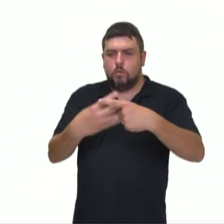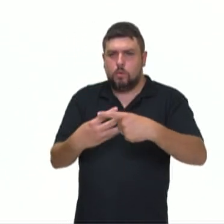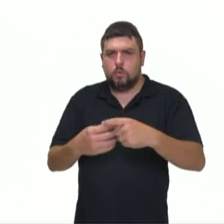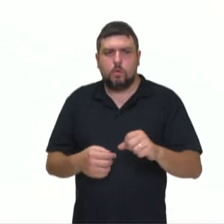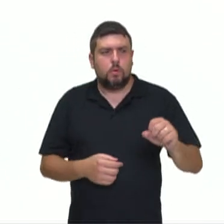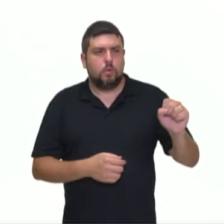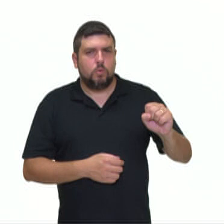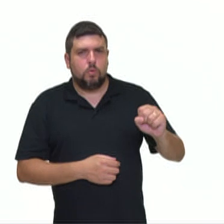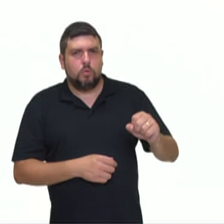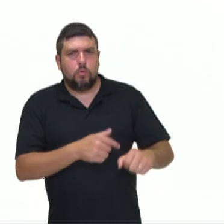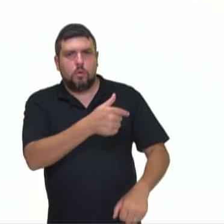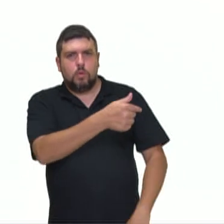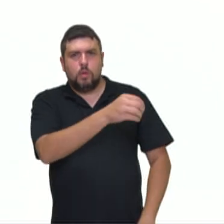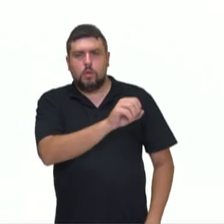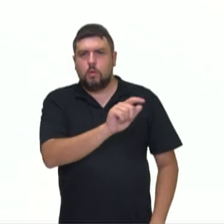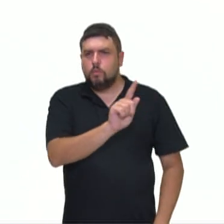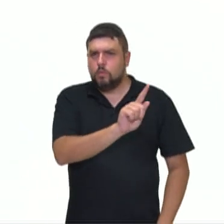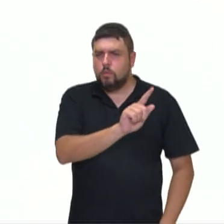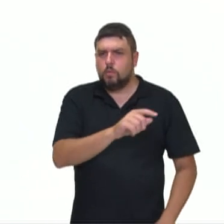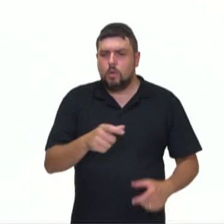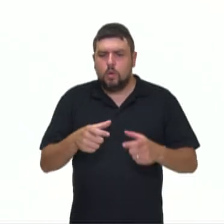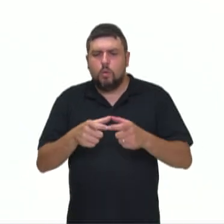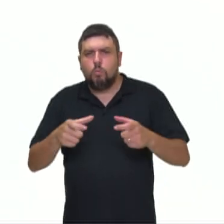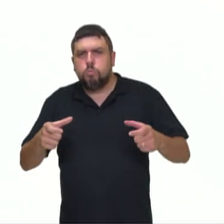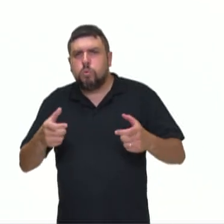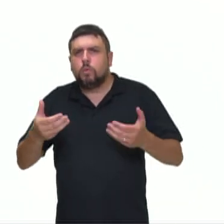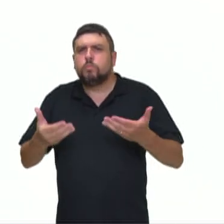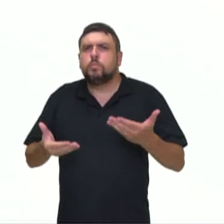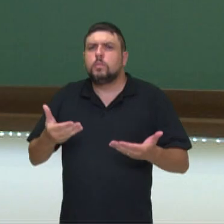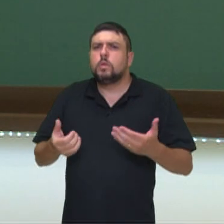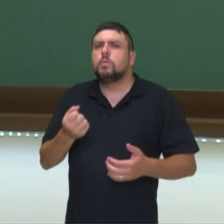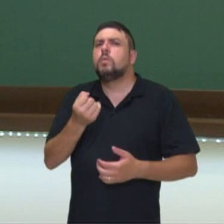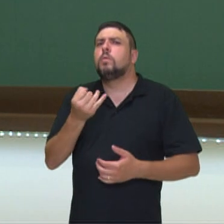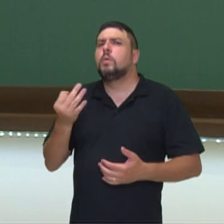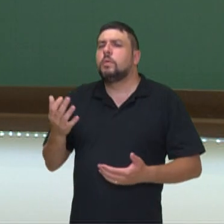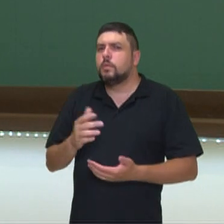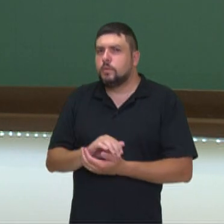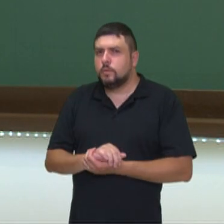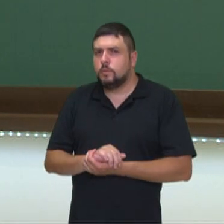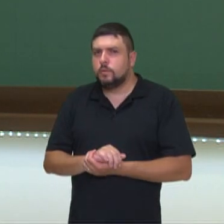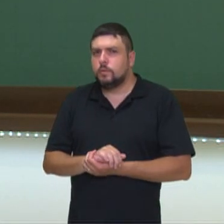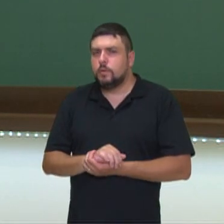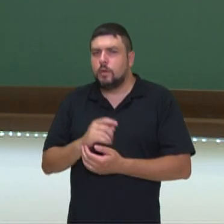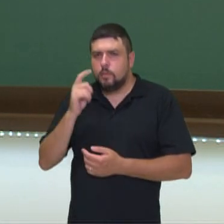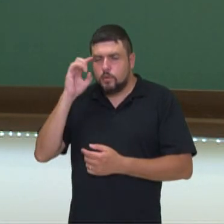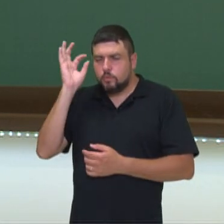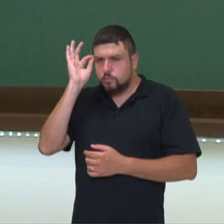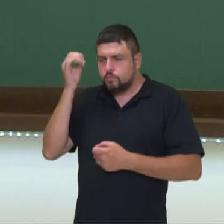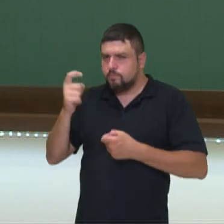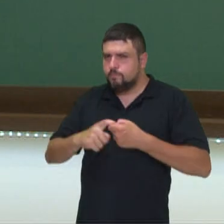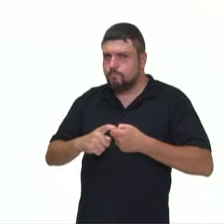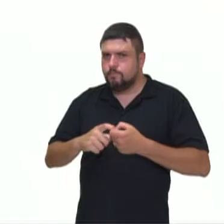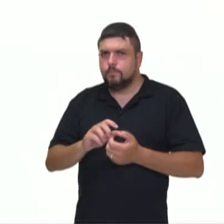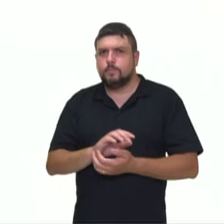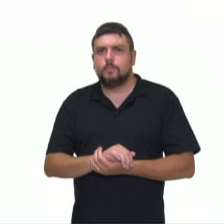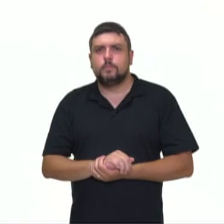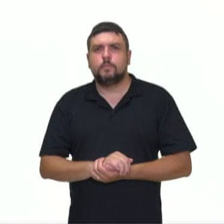ganha 70 gramas, o peso da barra em gramas é quanto? Pense um pouquinho e a gente já volta com a resposta.